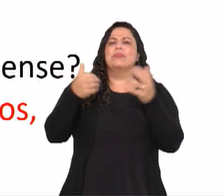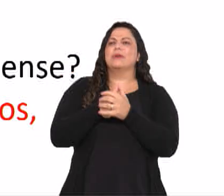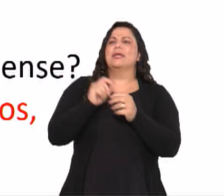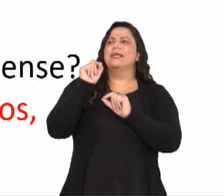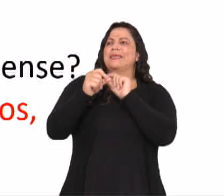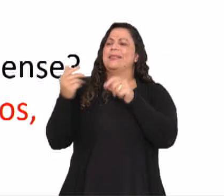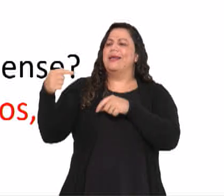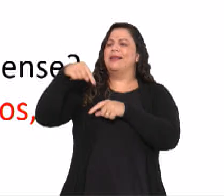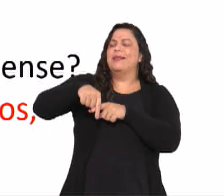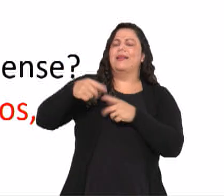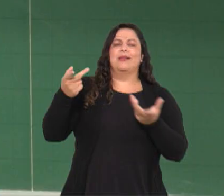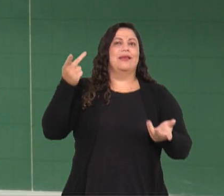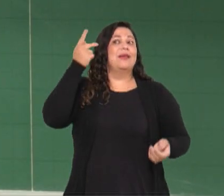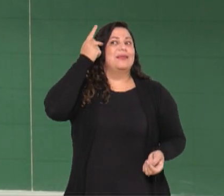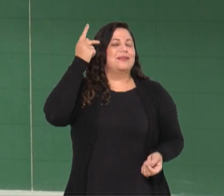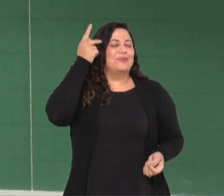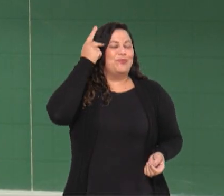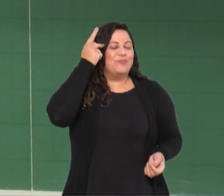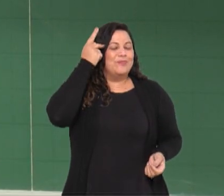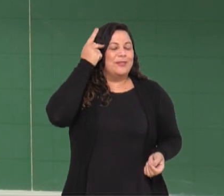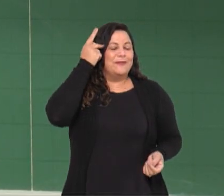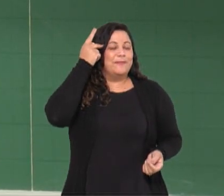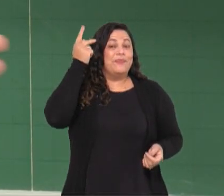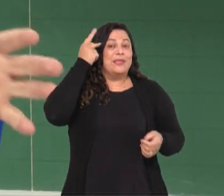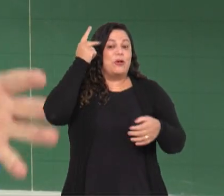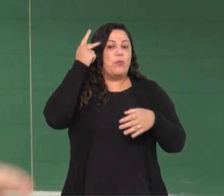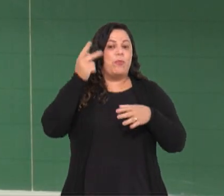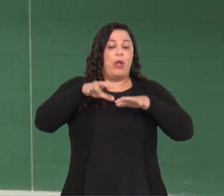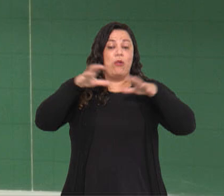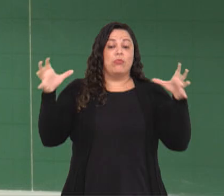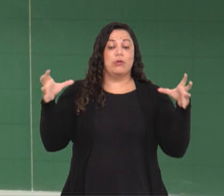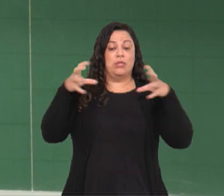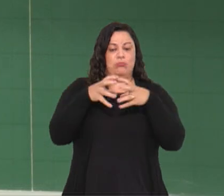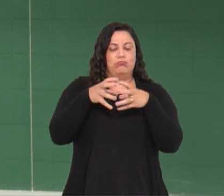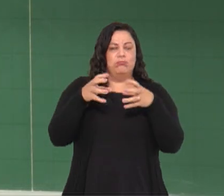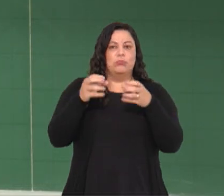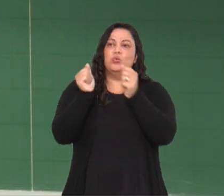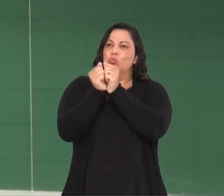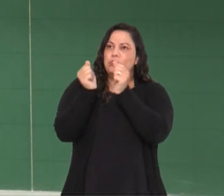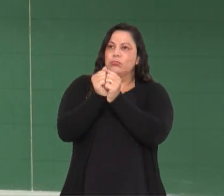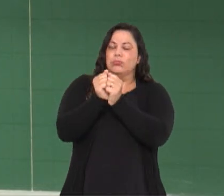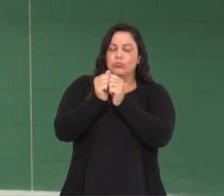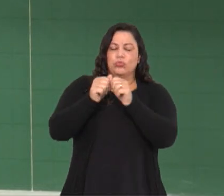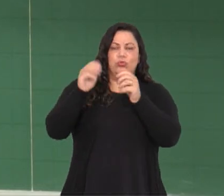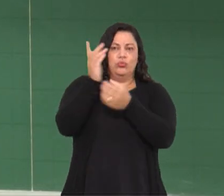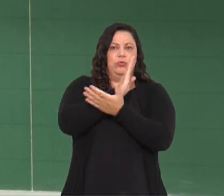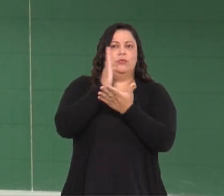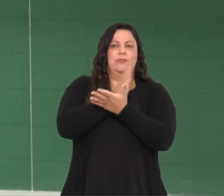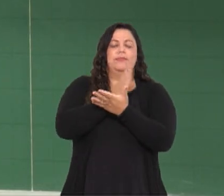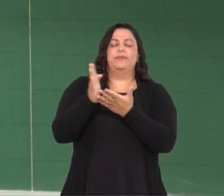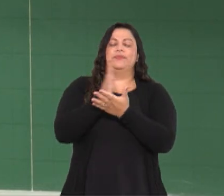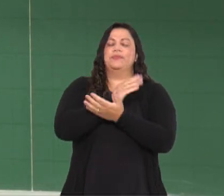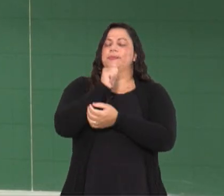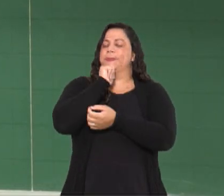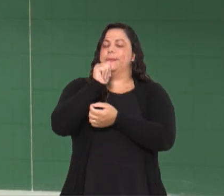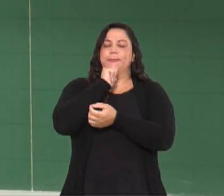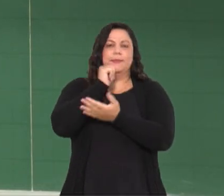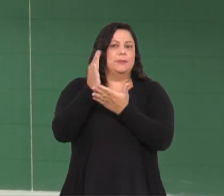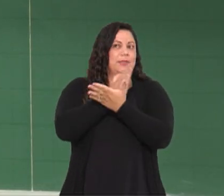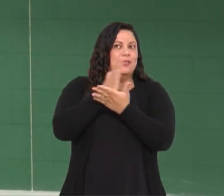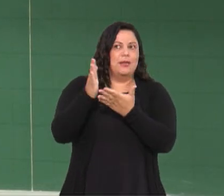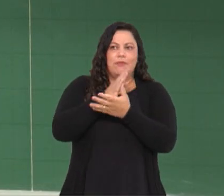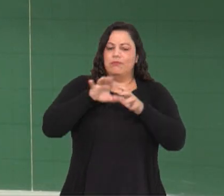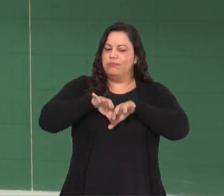São Paulo, está certo. Então, o Paraná ainda não era estado, ainda não era uma província, não tinha seus limites,